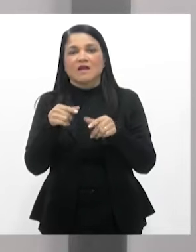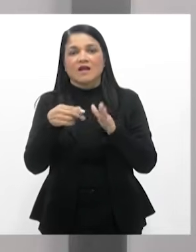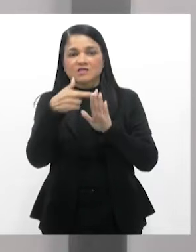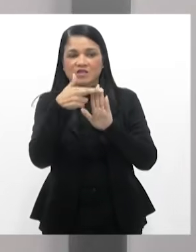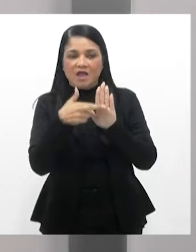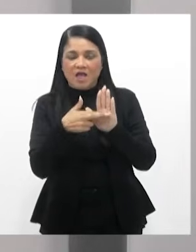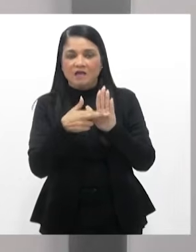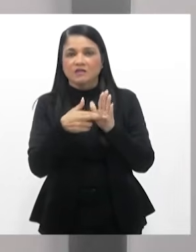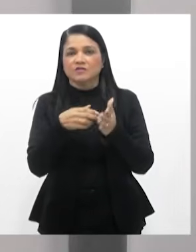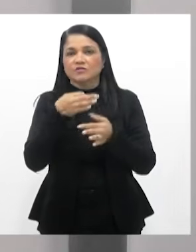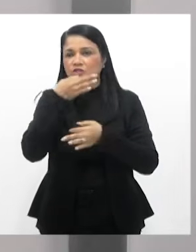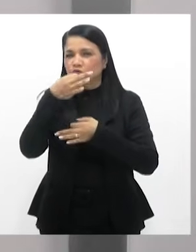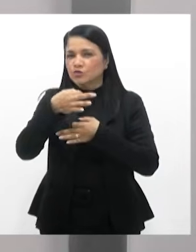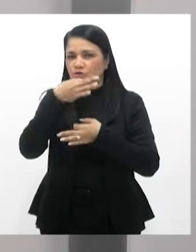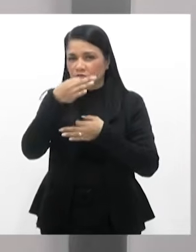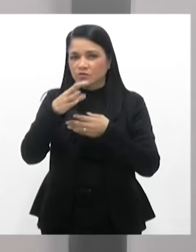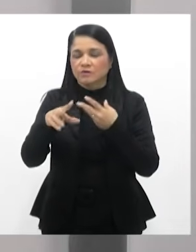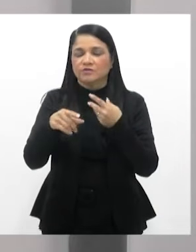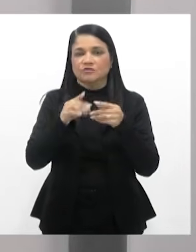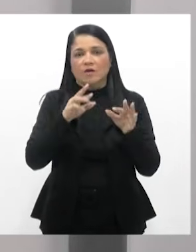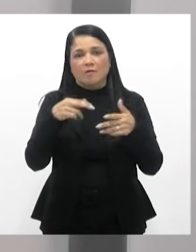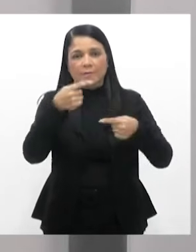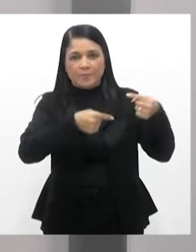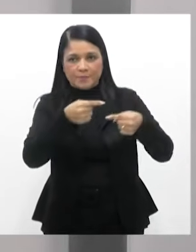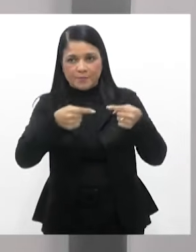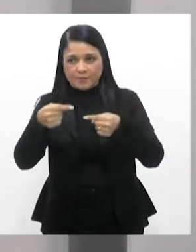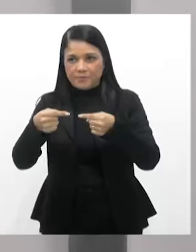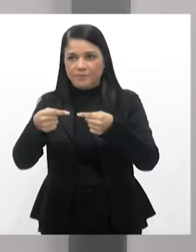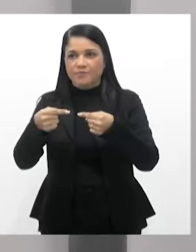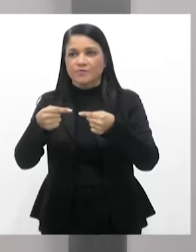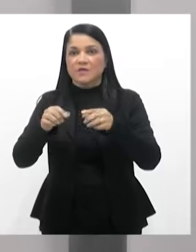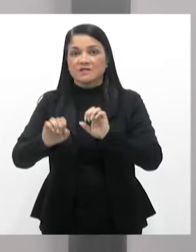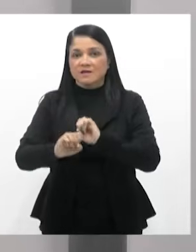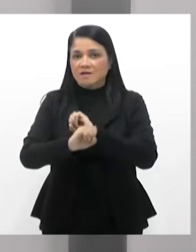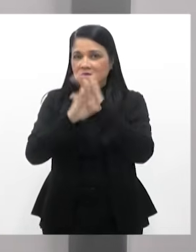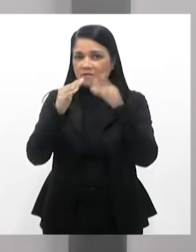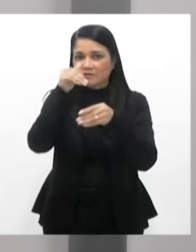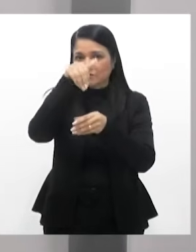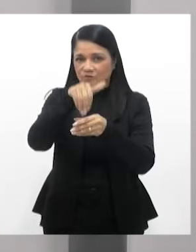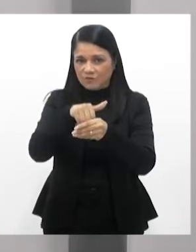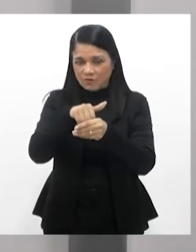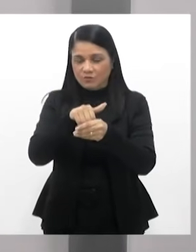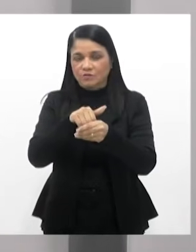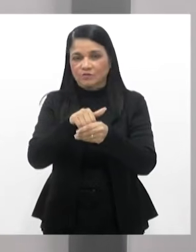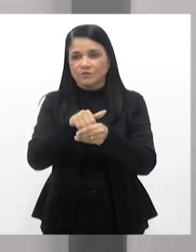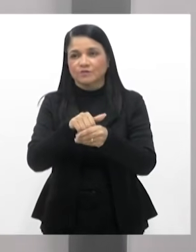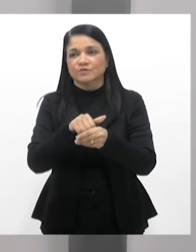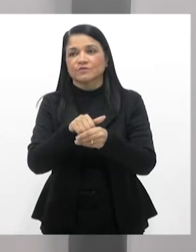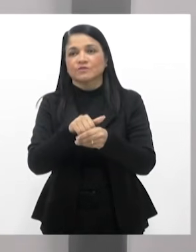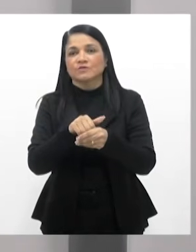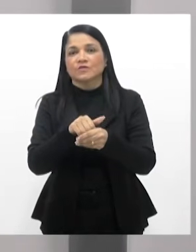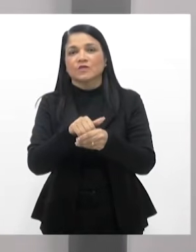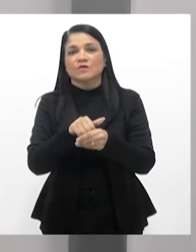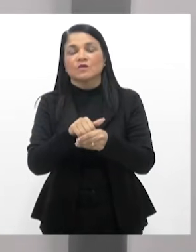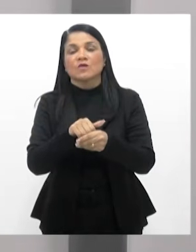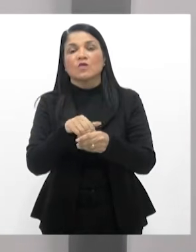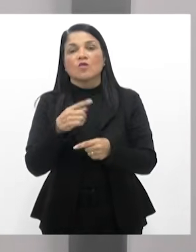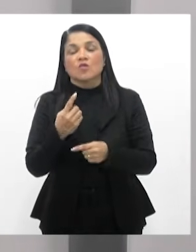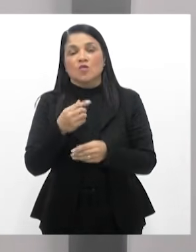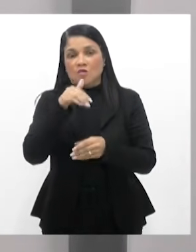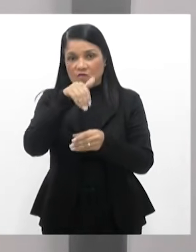levantadas, jurídicas levantadas. Então, está claro quais são os votos a todos os deputados. Portanto, há o voto do